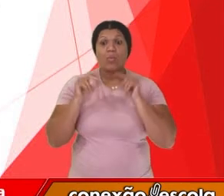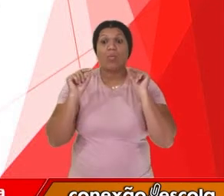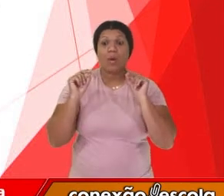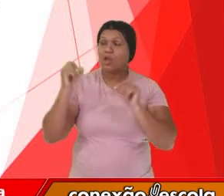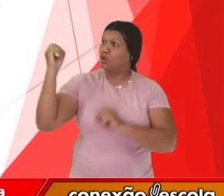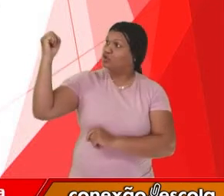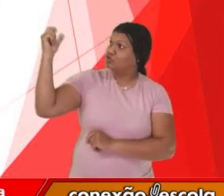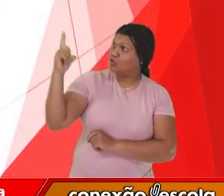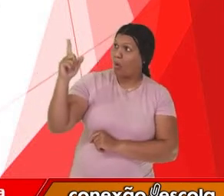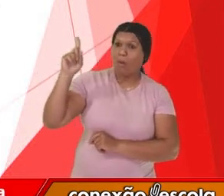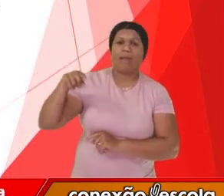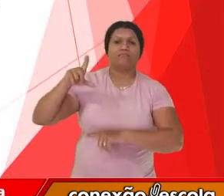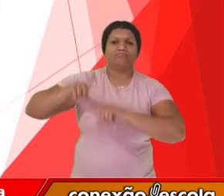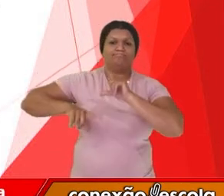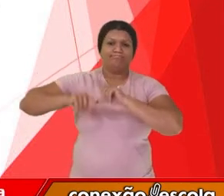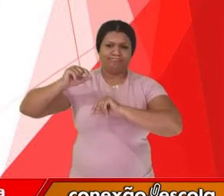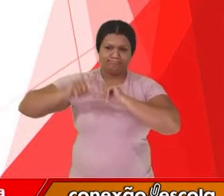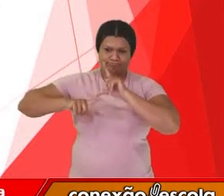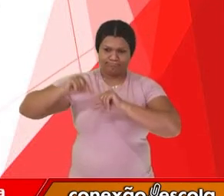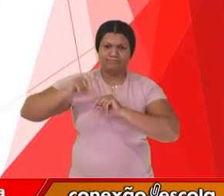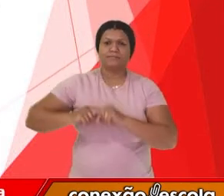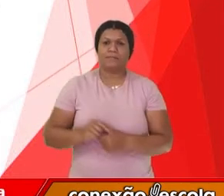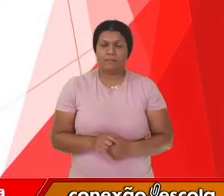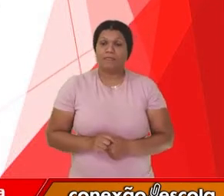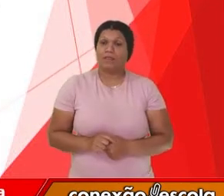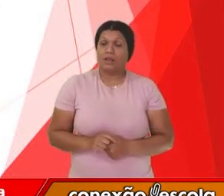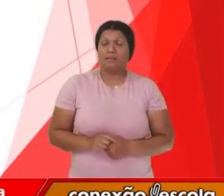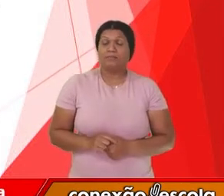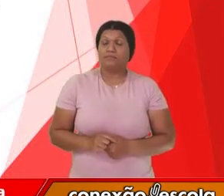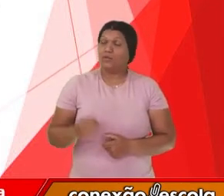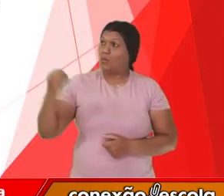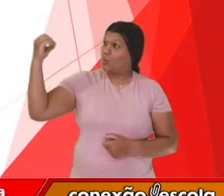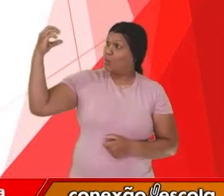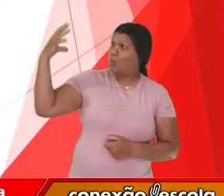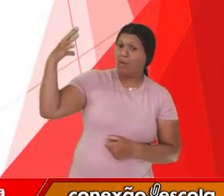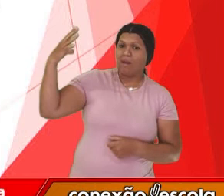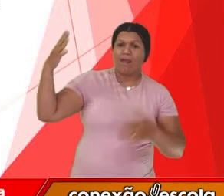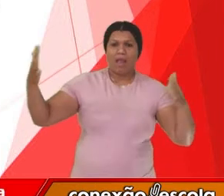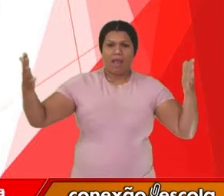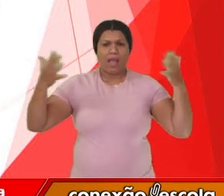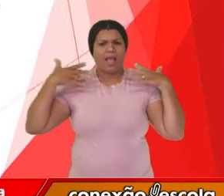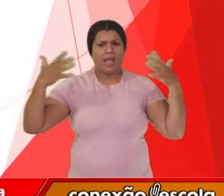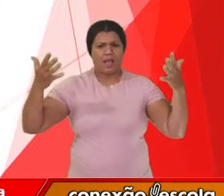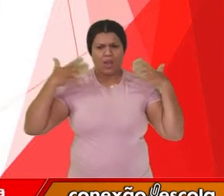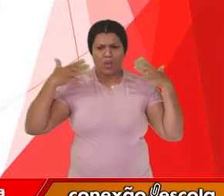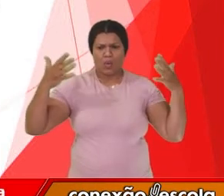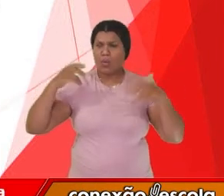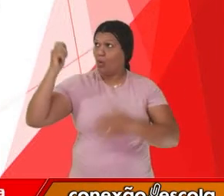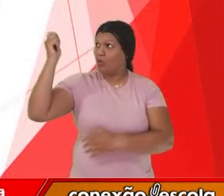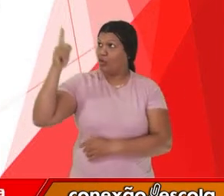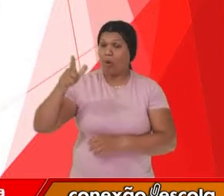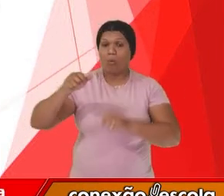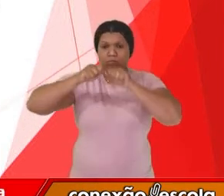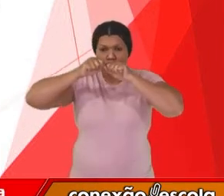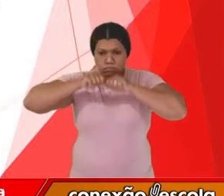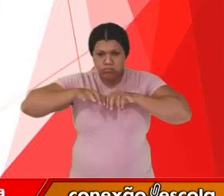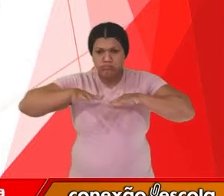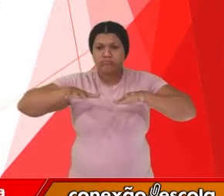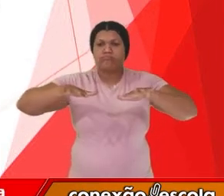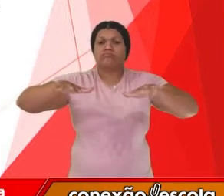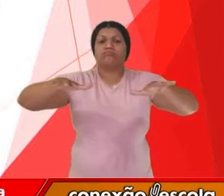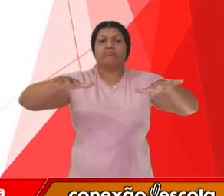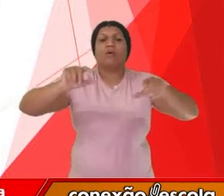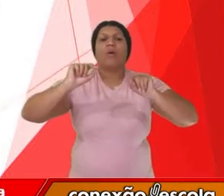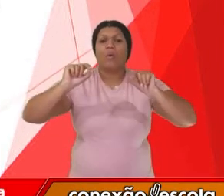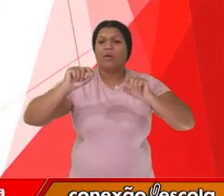uma estrela. A luz e calor do Sol é emitida aos planetas e os planetas